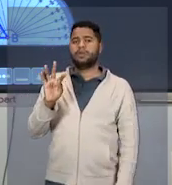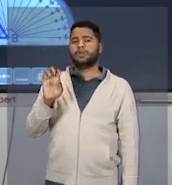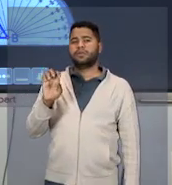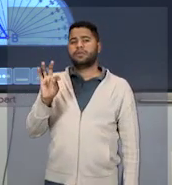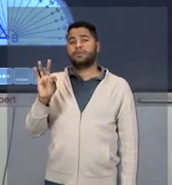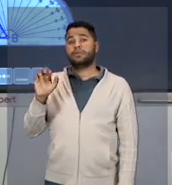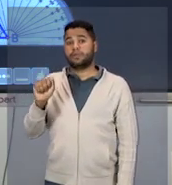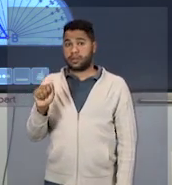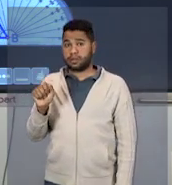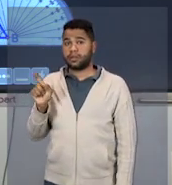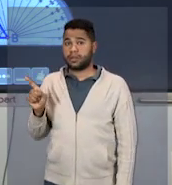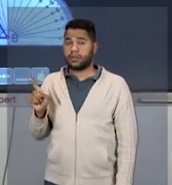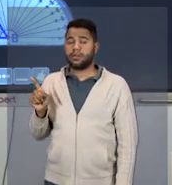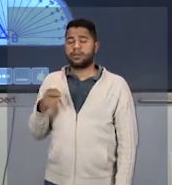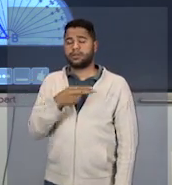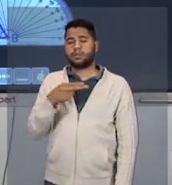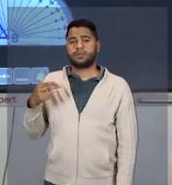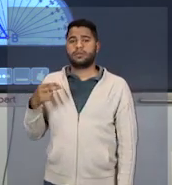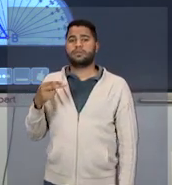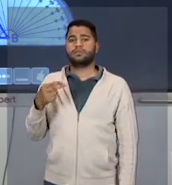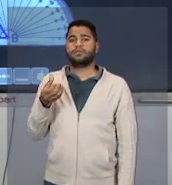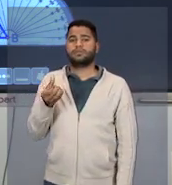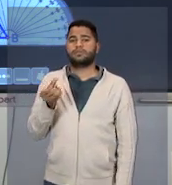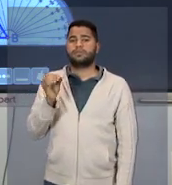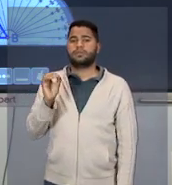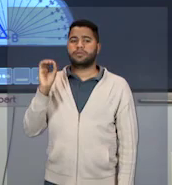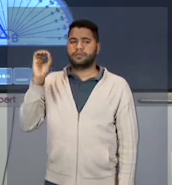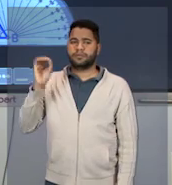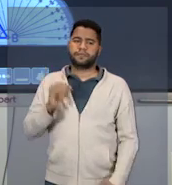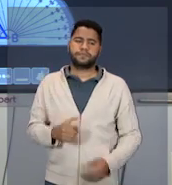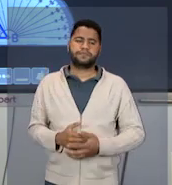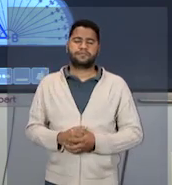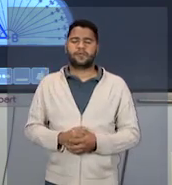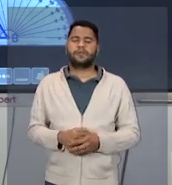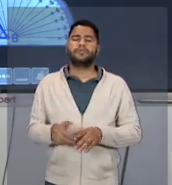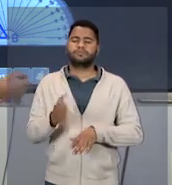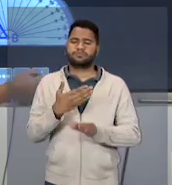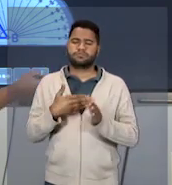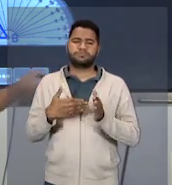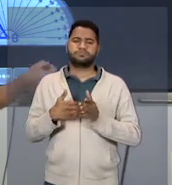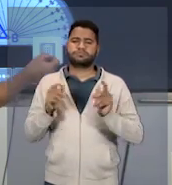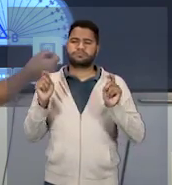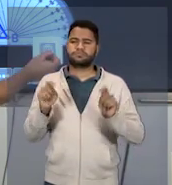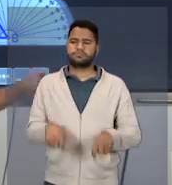θ, 60 graus. Ok? Então, tudo isso eu posso fazer.